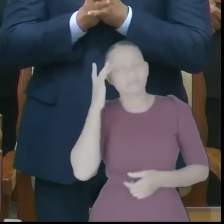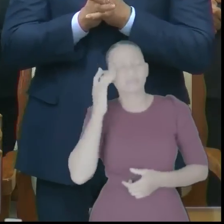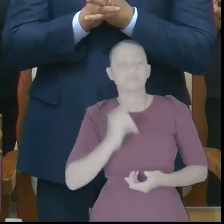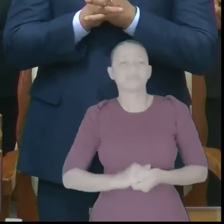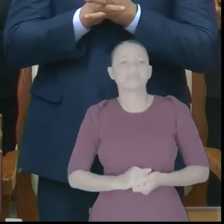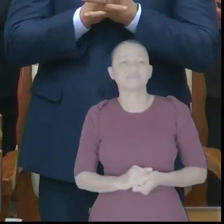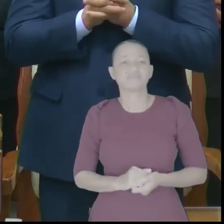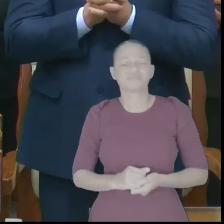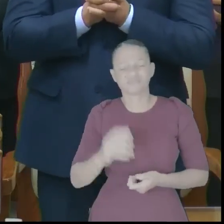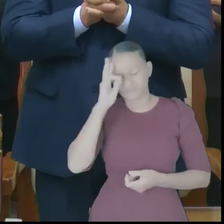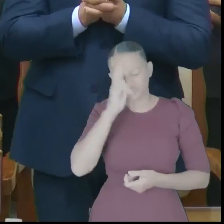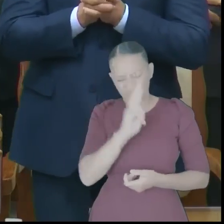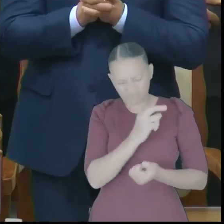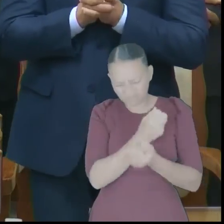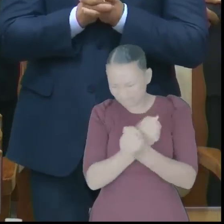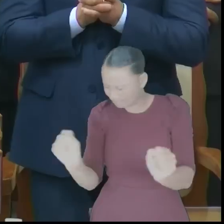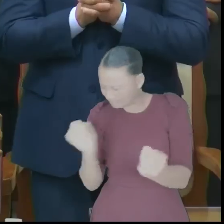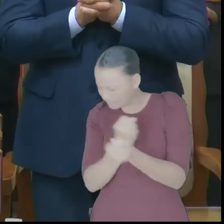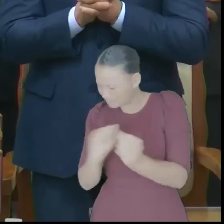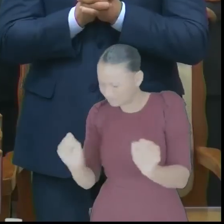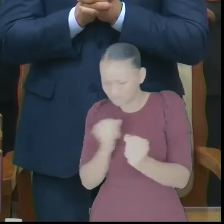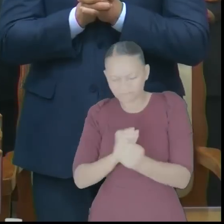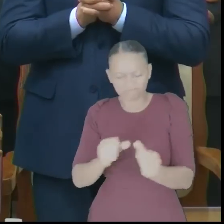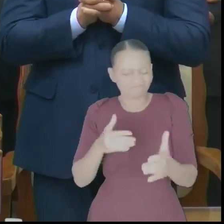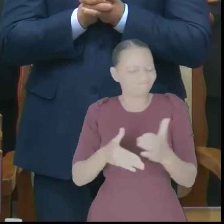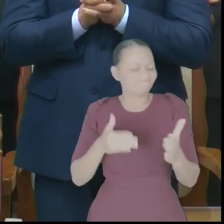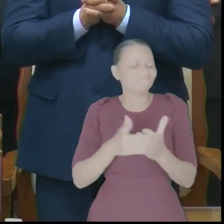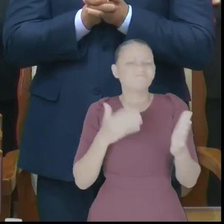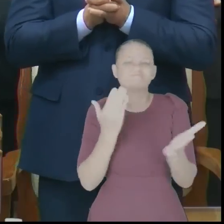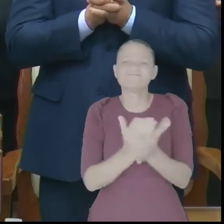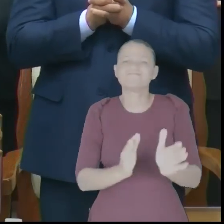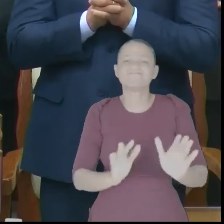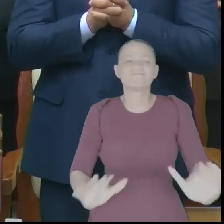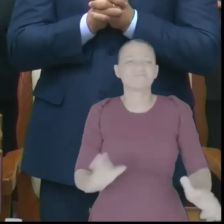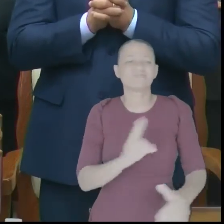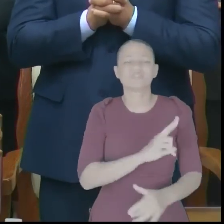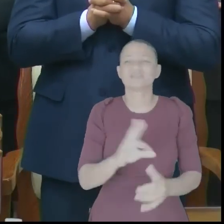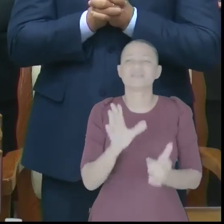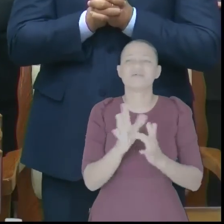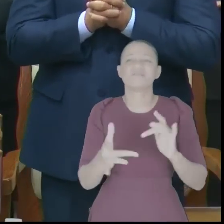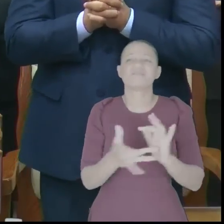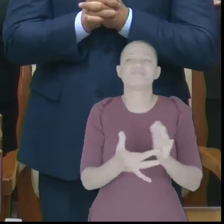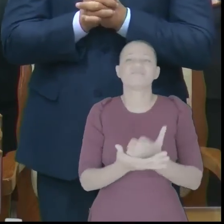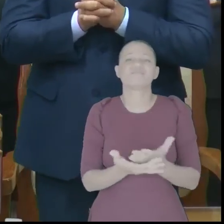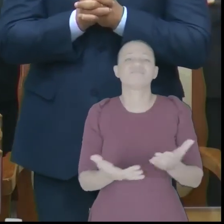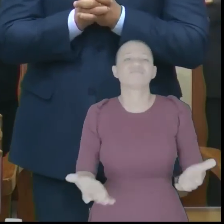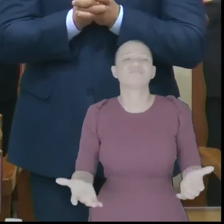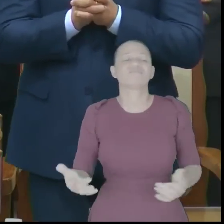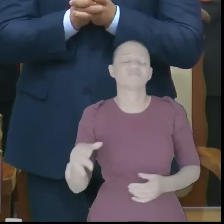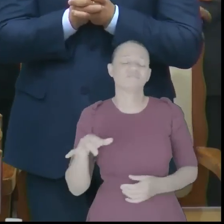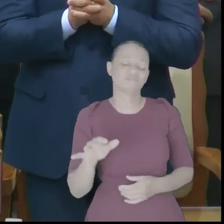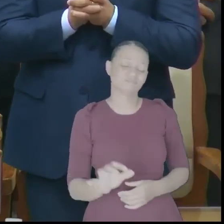Quebra, Senhor, quebra todas as cadeias. Em nome de Jesus.